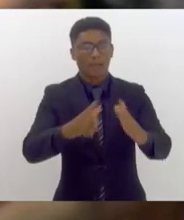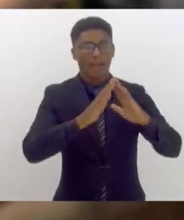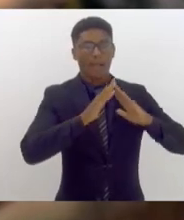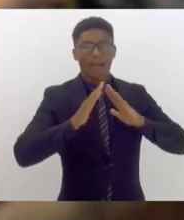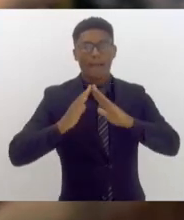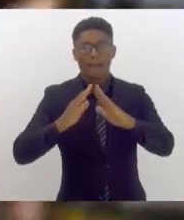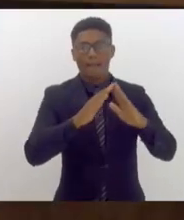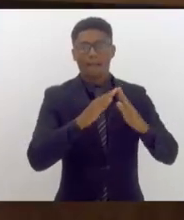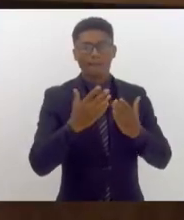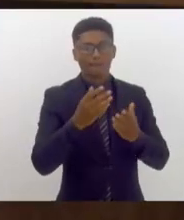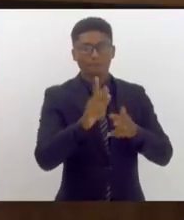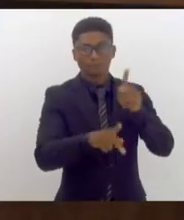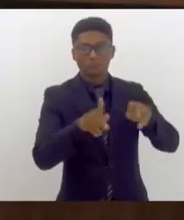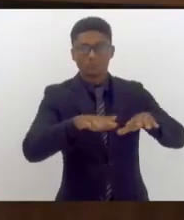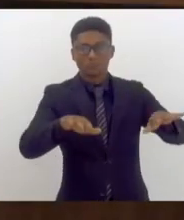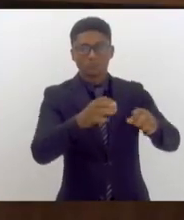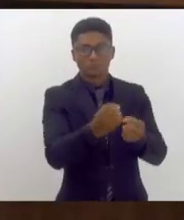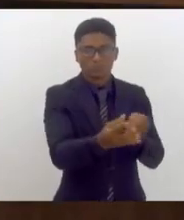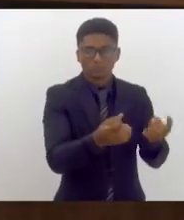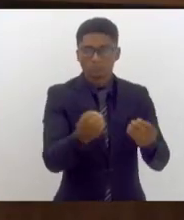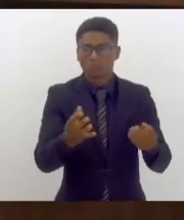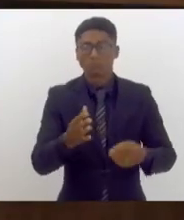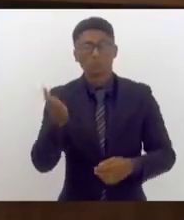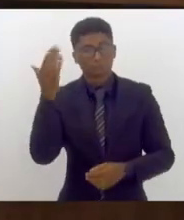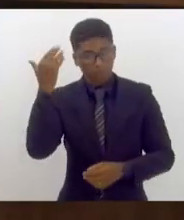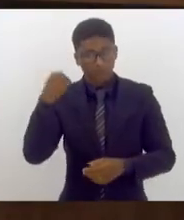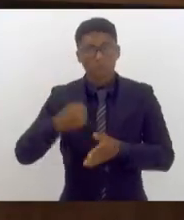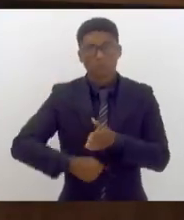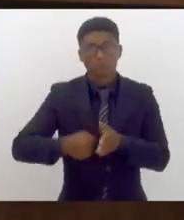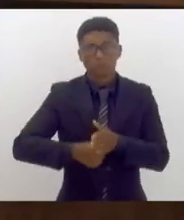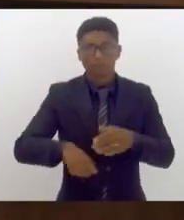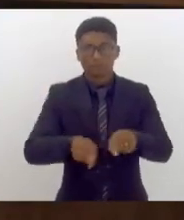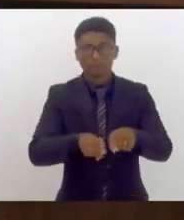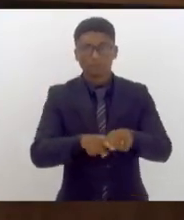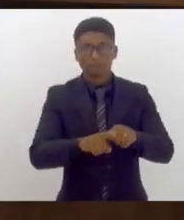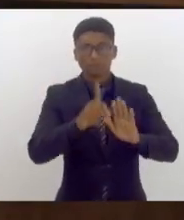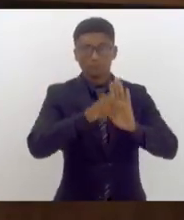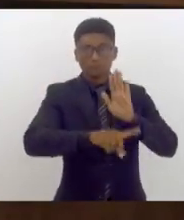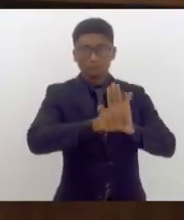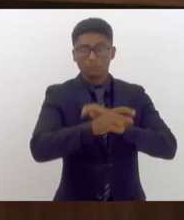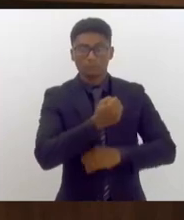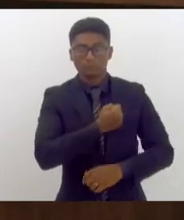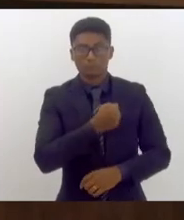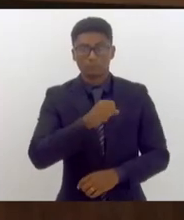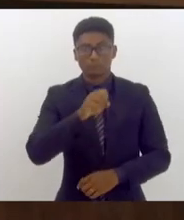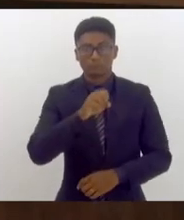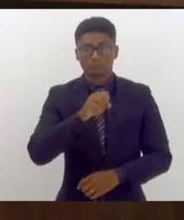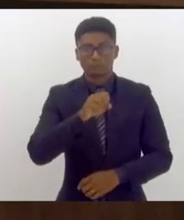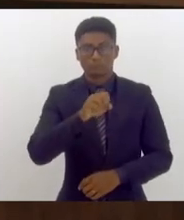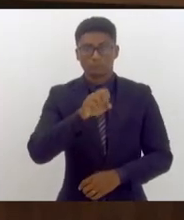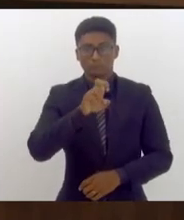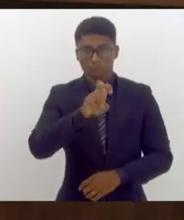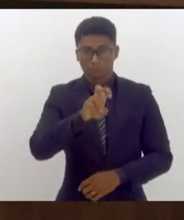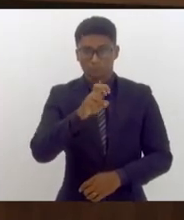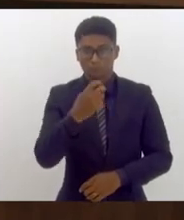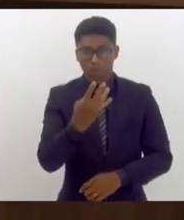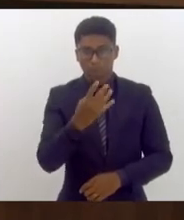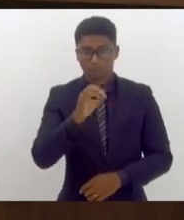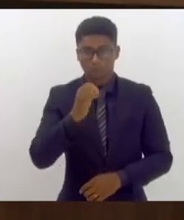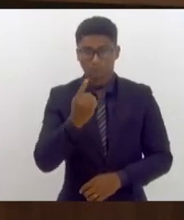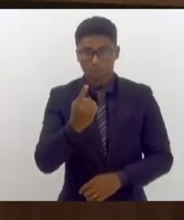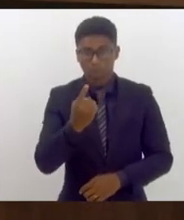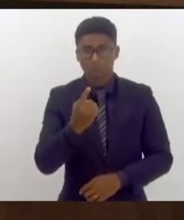luta nossa, né, no outro mandato. E o PL 5401, 5603 e o 5401, que é o